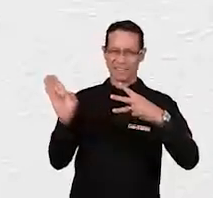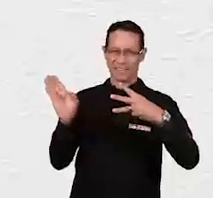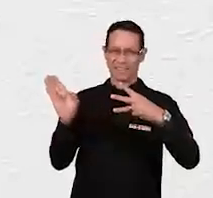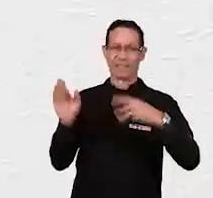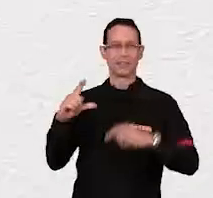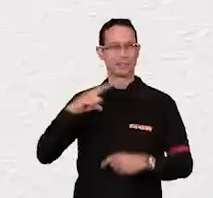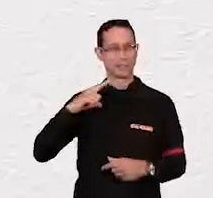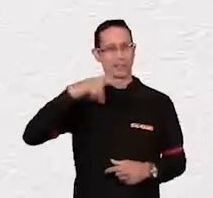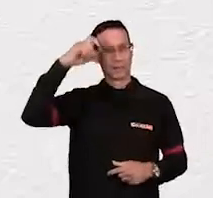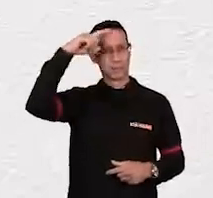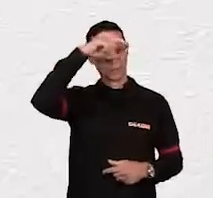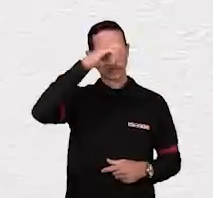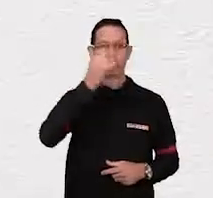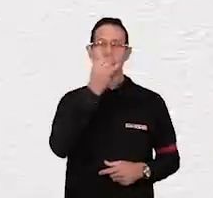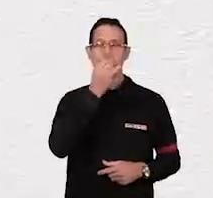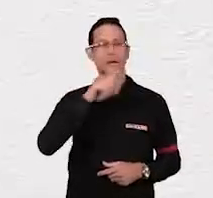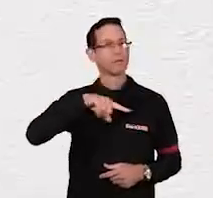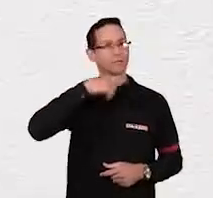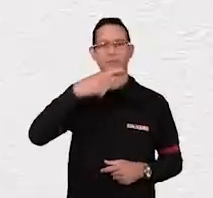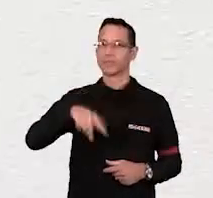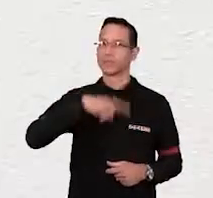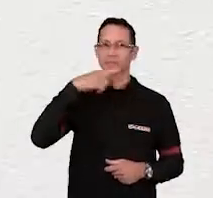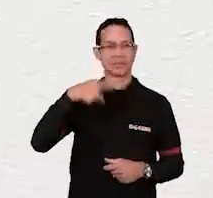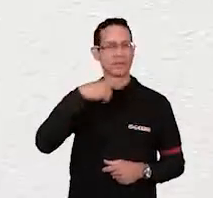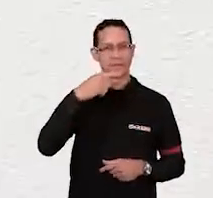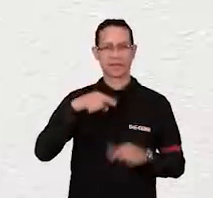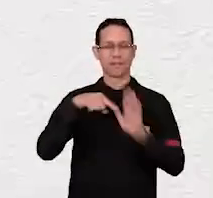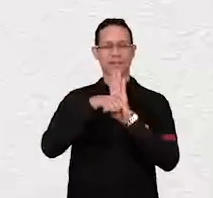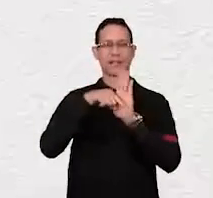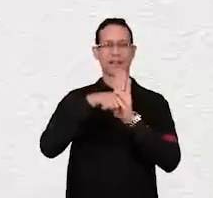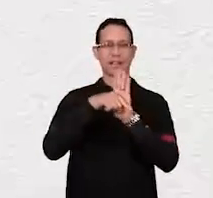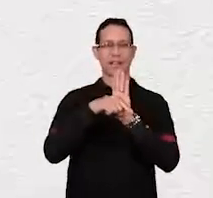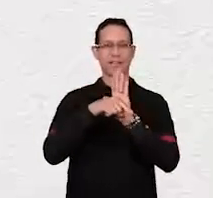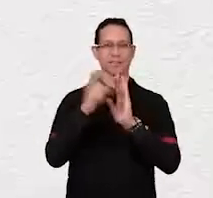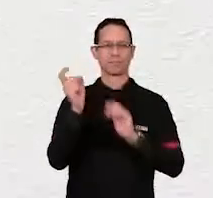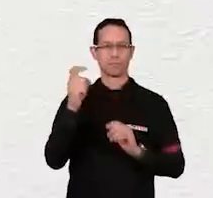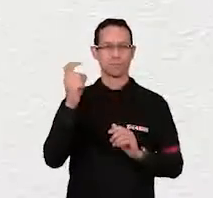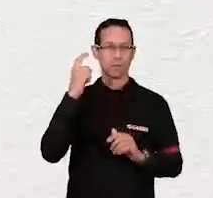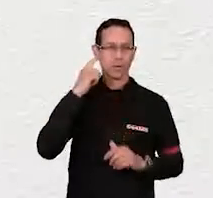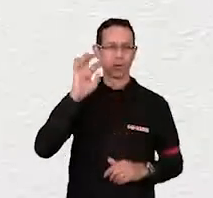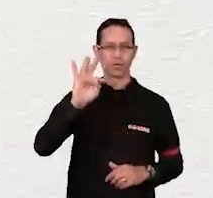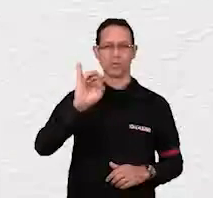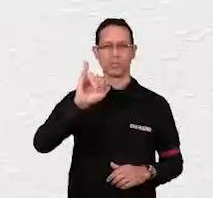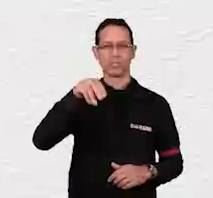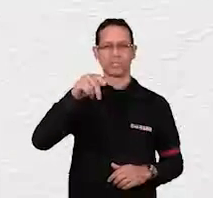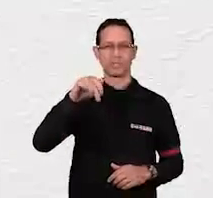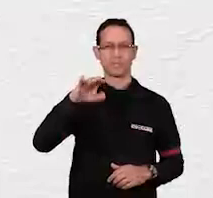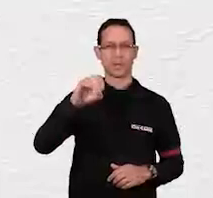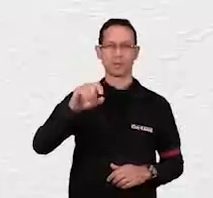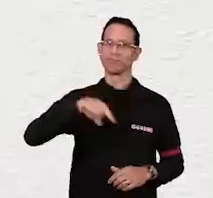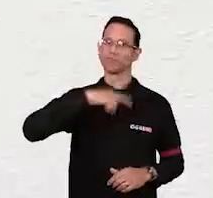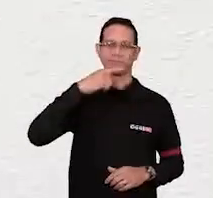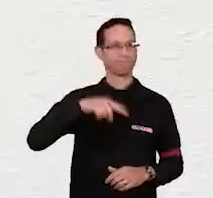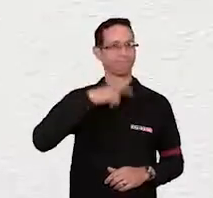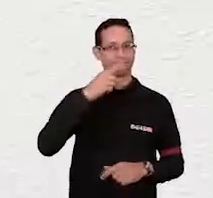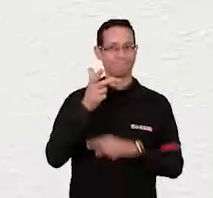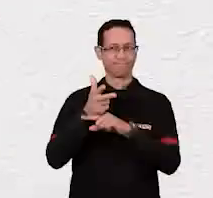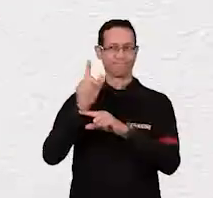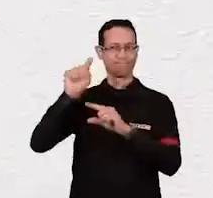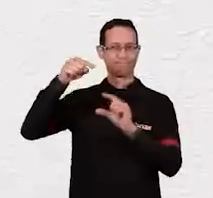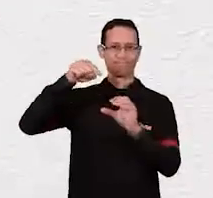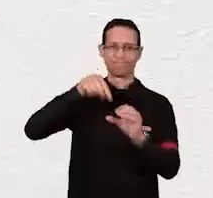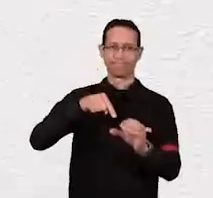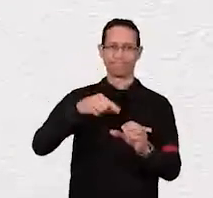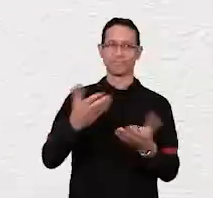dificuldade, quase uma impossibilidade de se avaliar o tímpano através de otoendoscopia. Imagine por